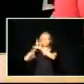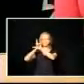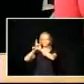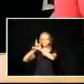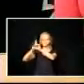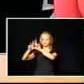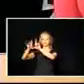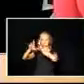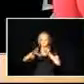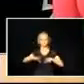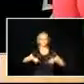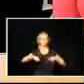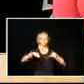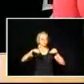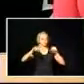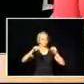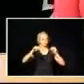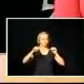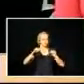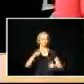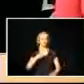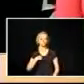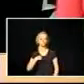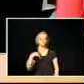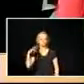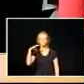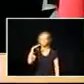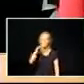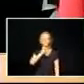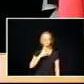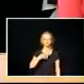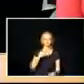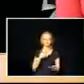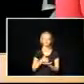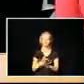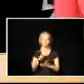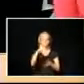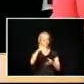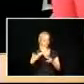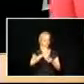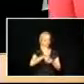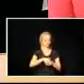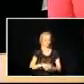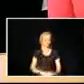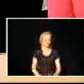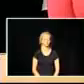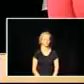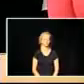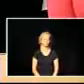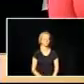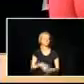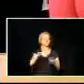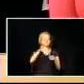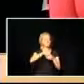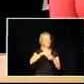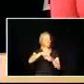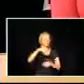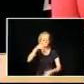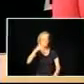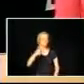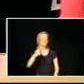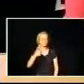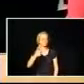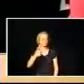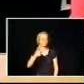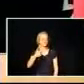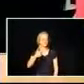ser muito breve aqui no meu encaminhamento. Já adianto que votarei favorável. Trata-se